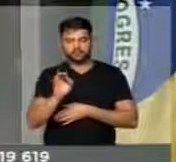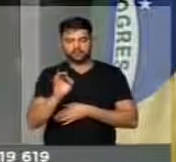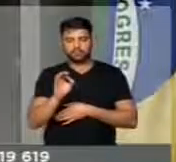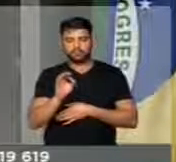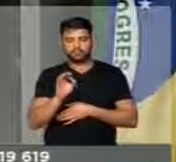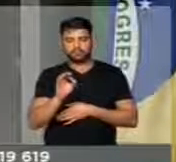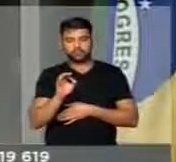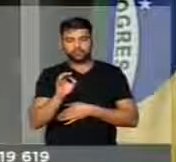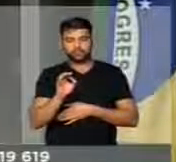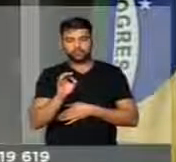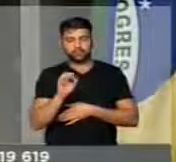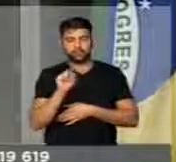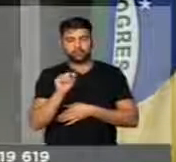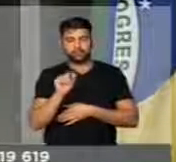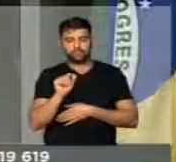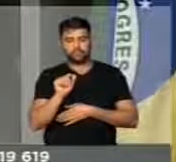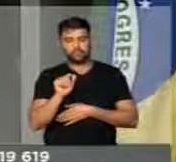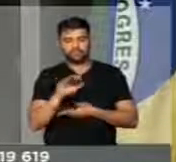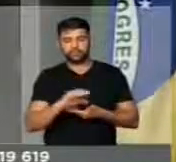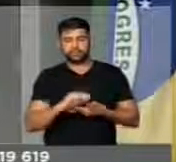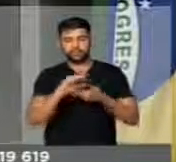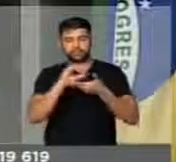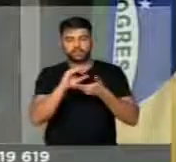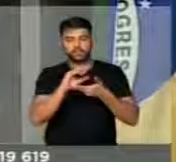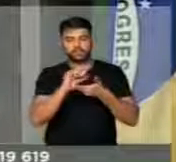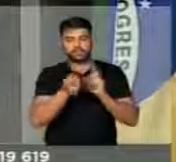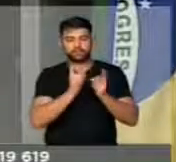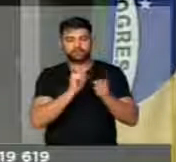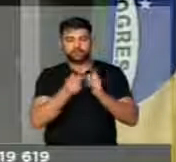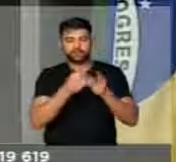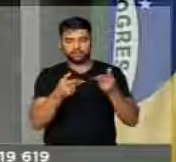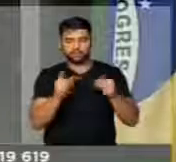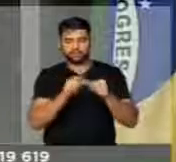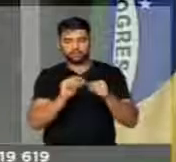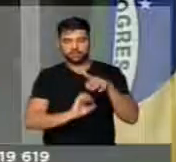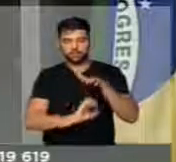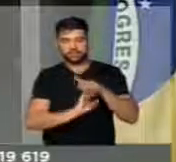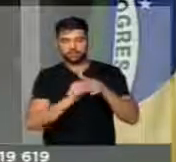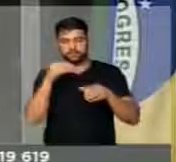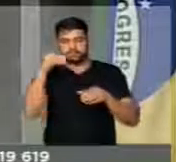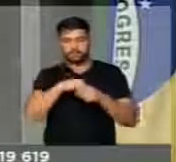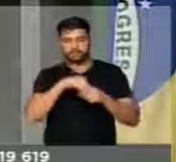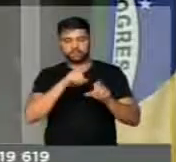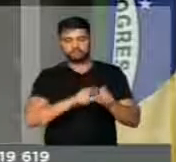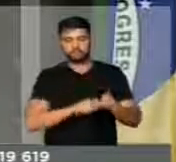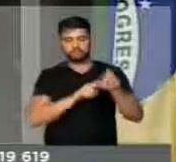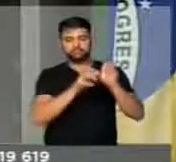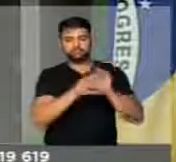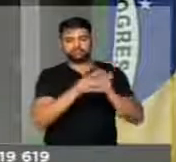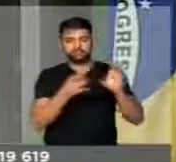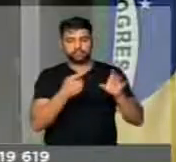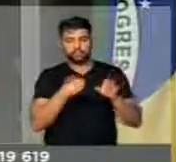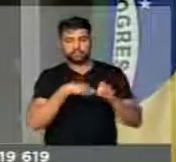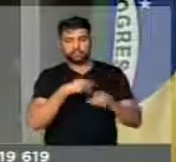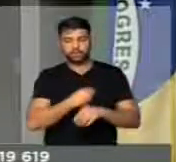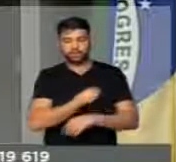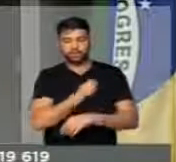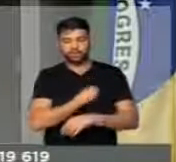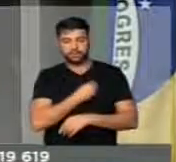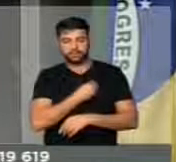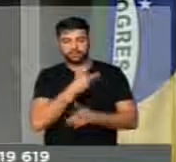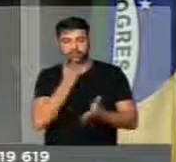membros do Conselho de Administração fossem membros independentes. Nós